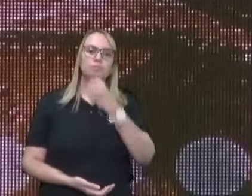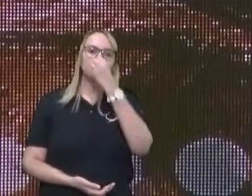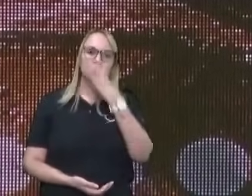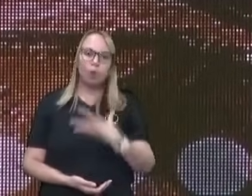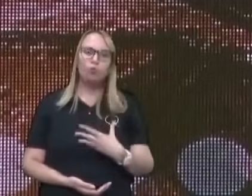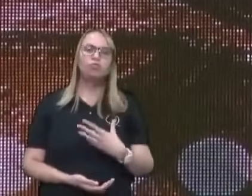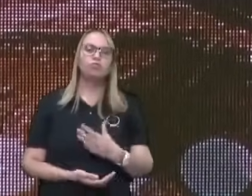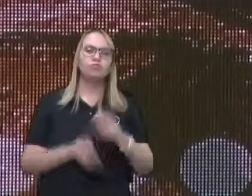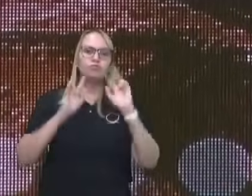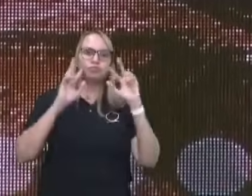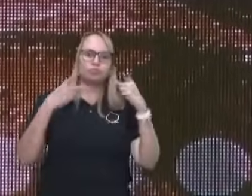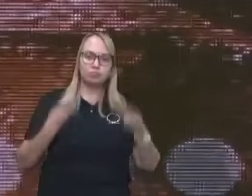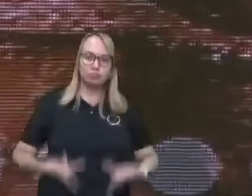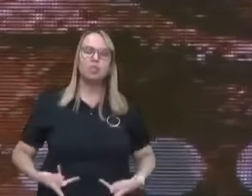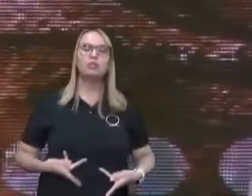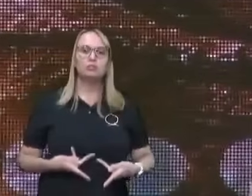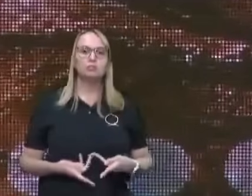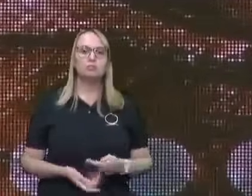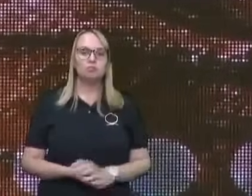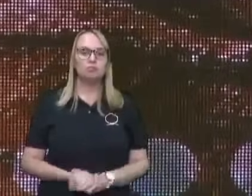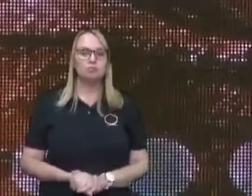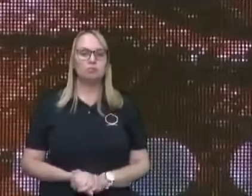o varão, isso é, bendito o ser humano.